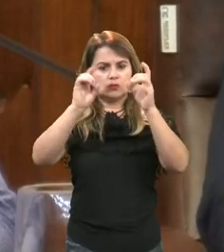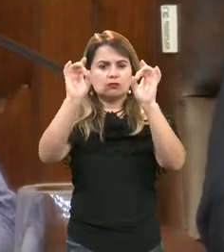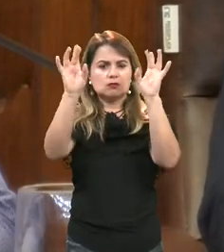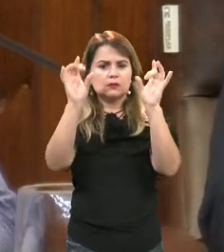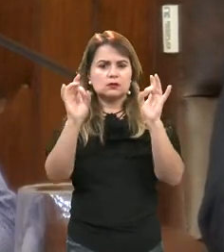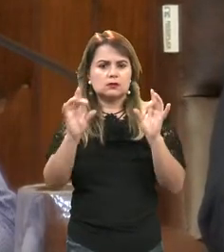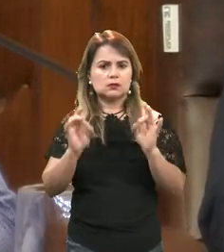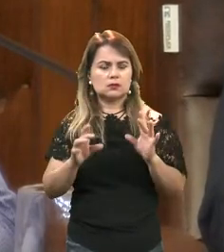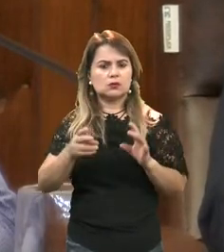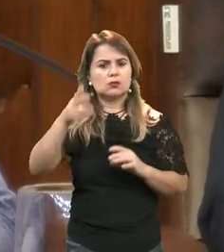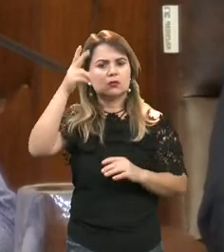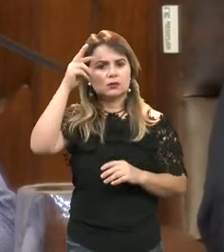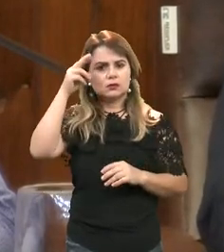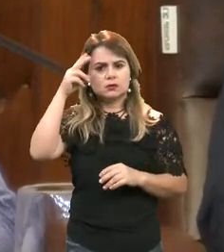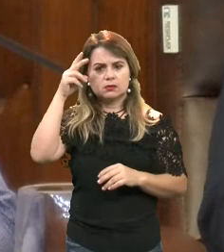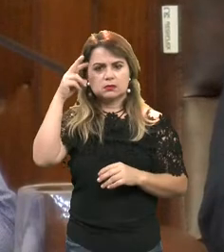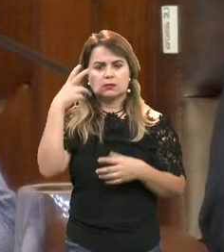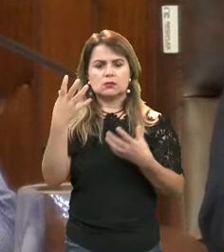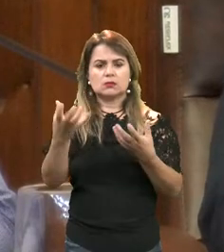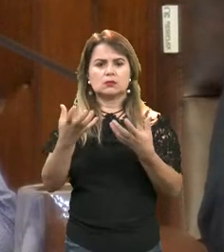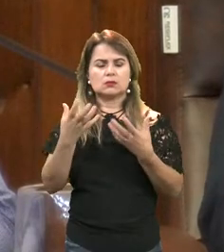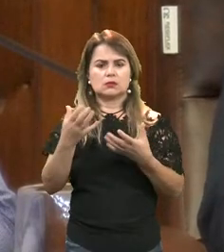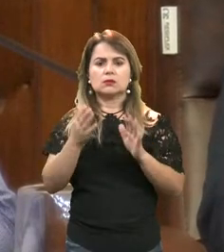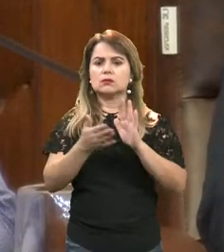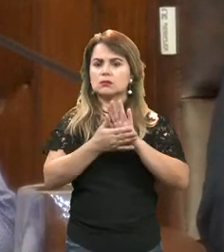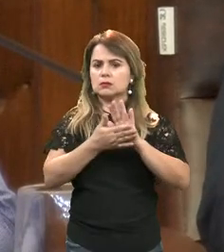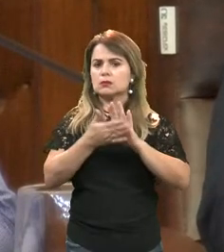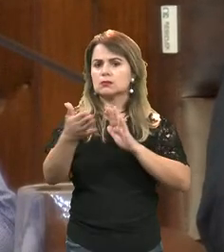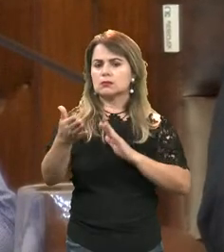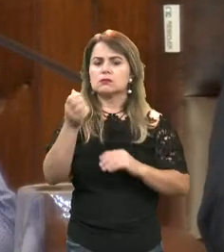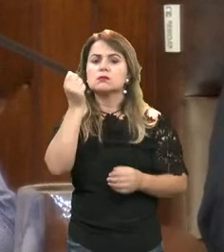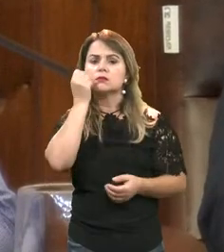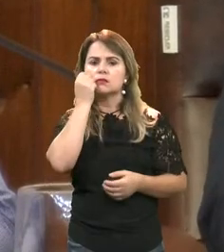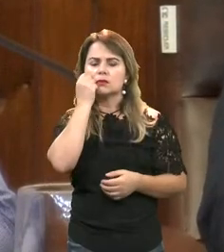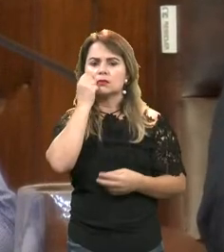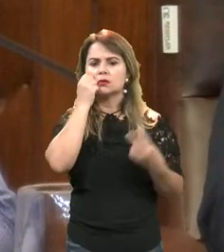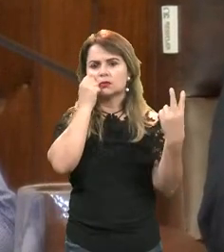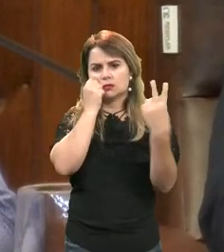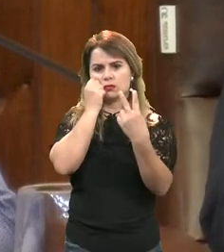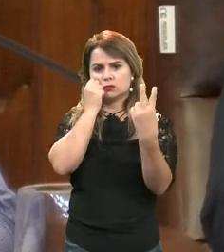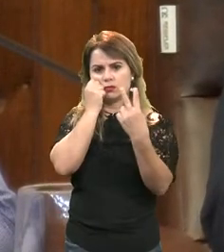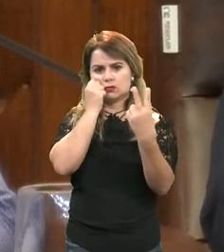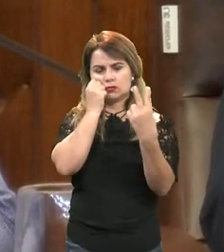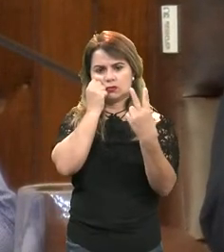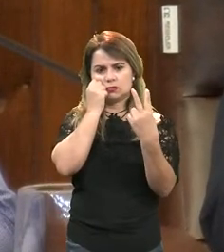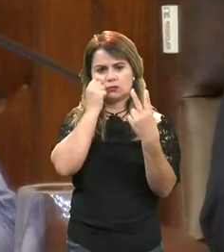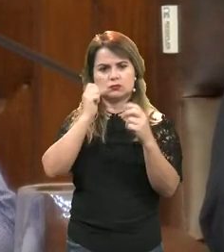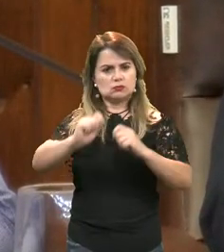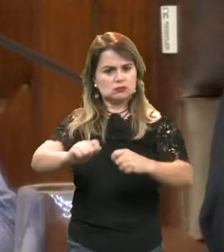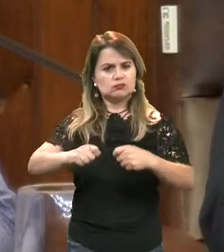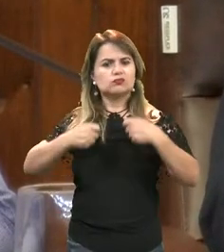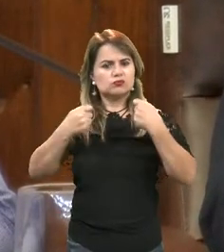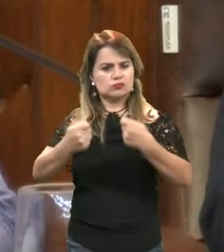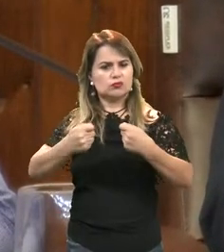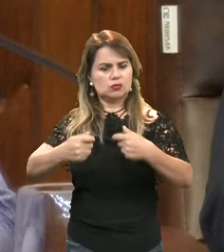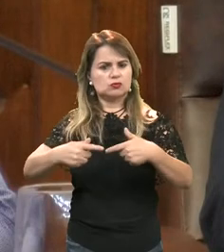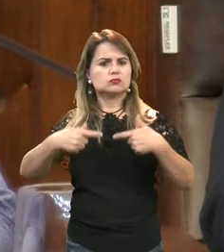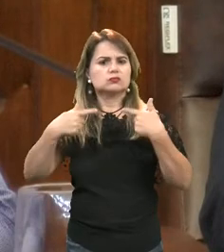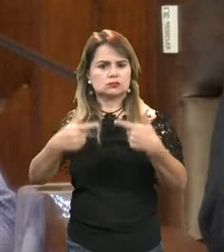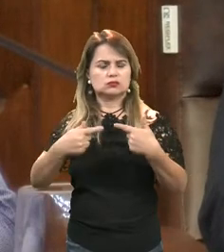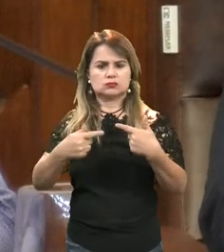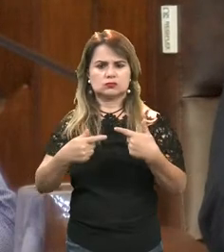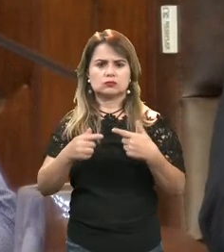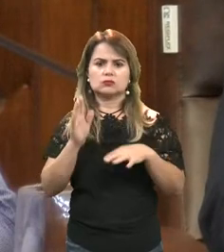histórica, quero enaltecer a dedicação de duas mães que, sem seus esforços, não conseguiríamos trazer à tona esse